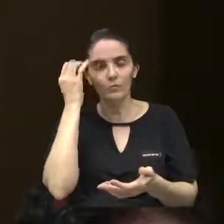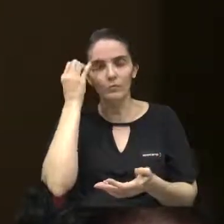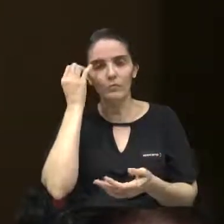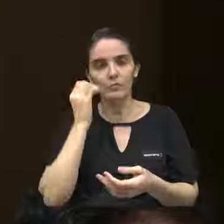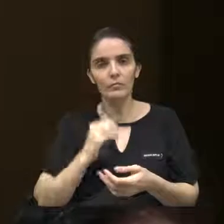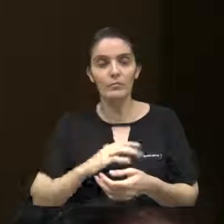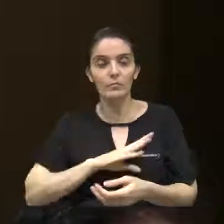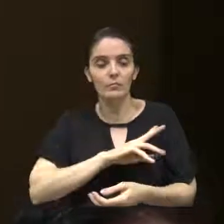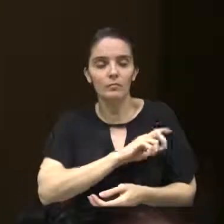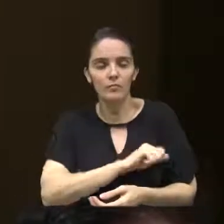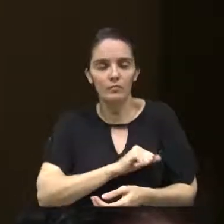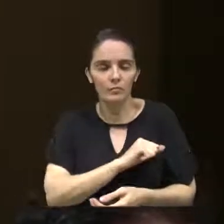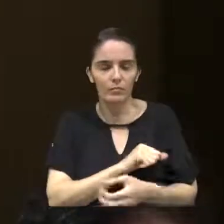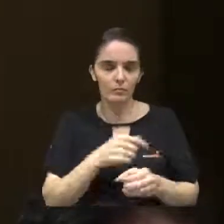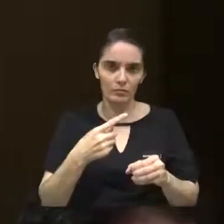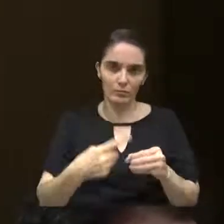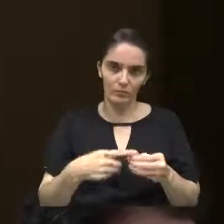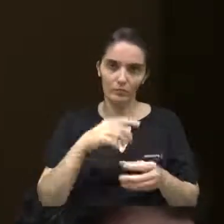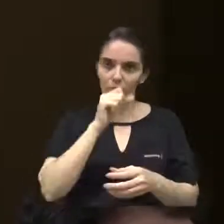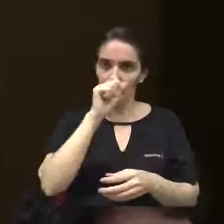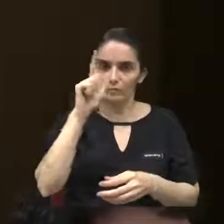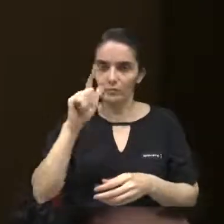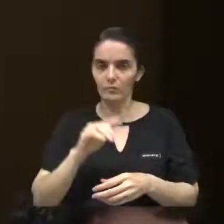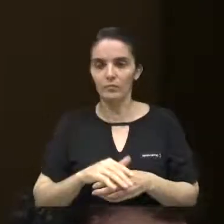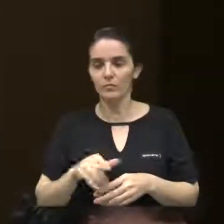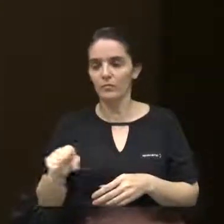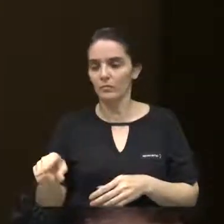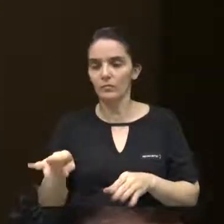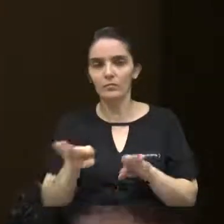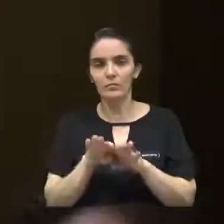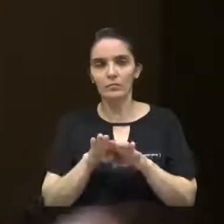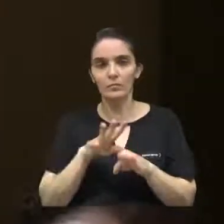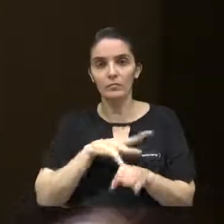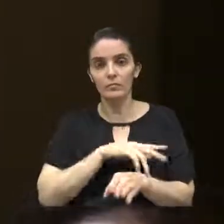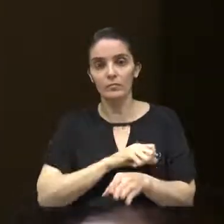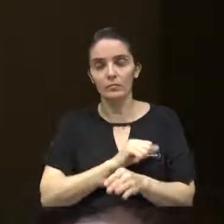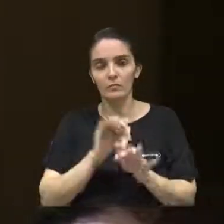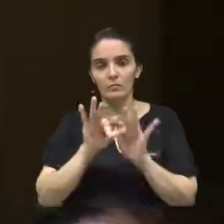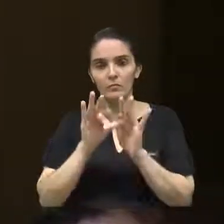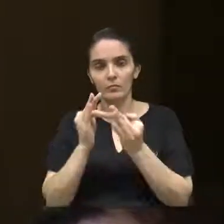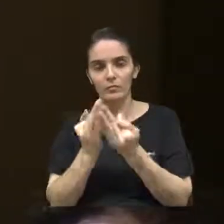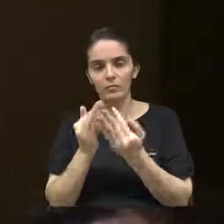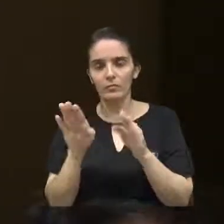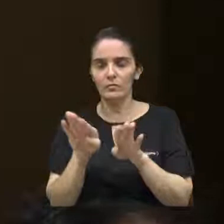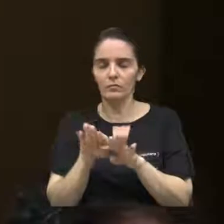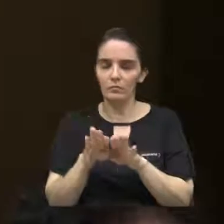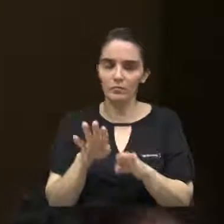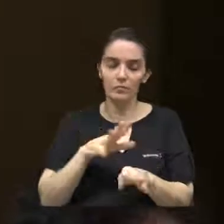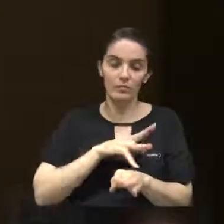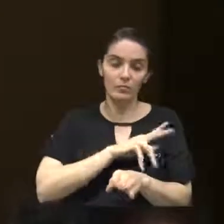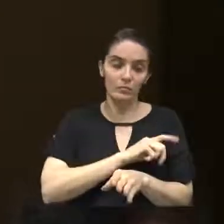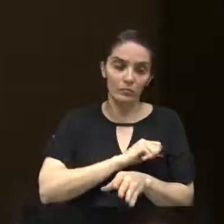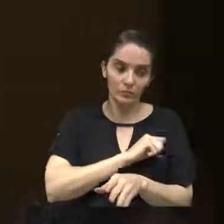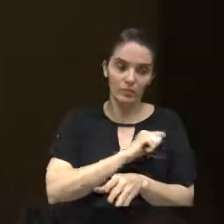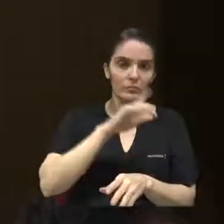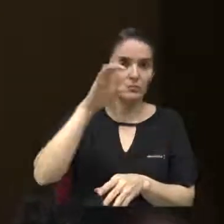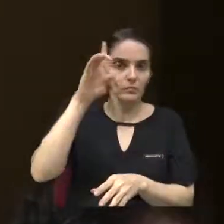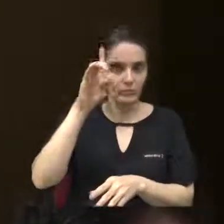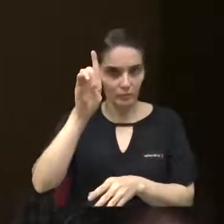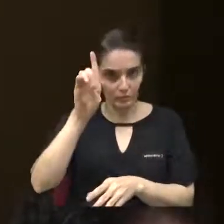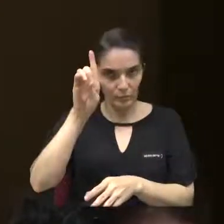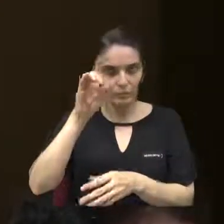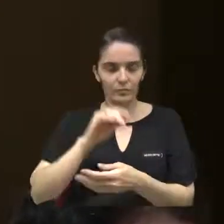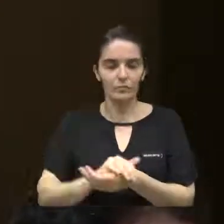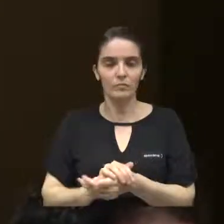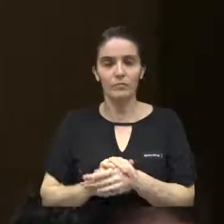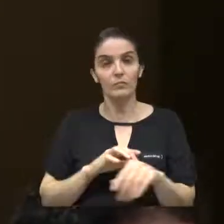à cidade, têm amor à família e têm amor a Deus. E esse trabalho,